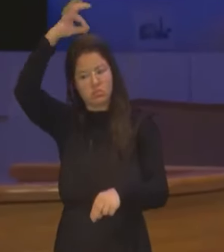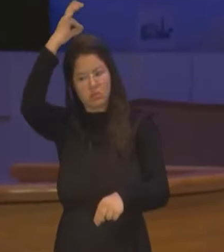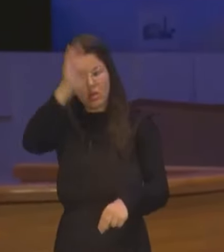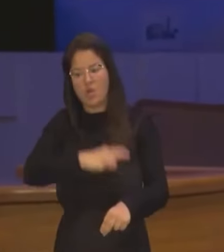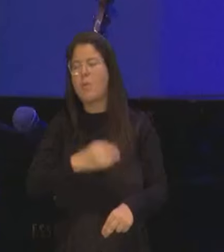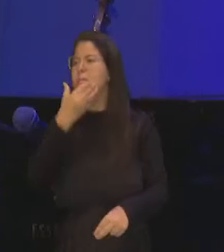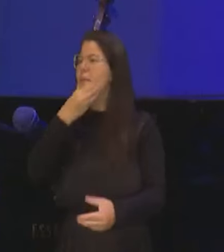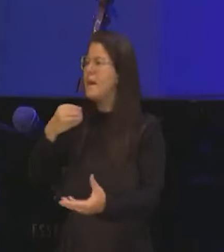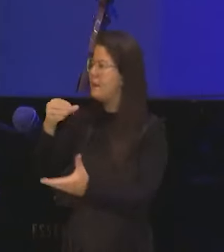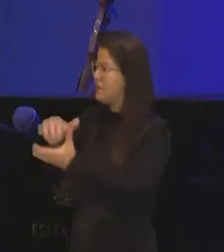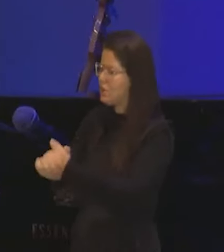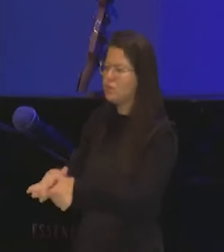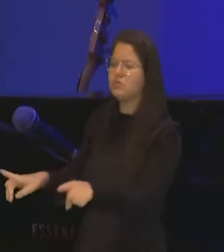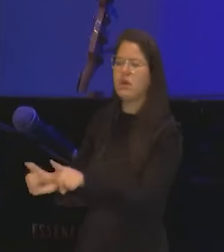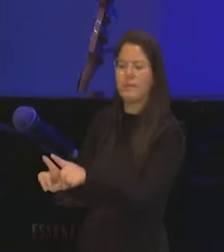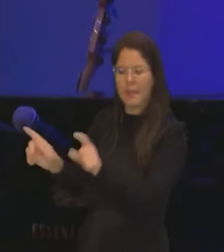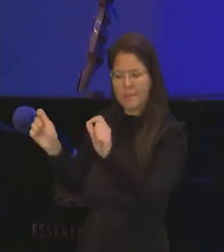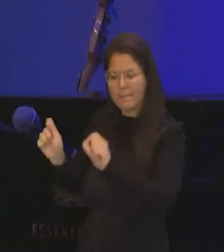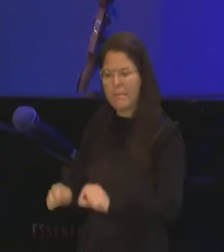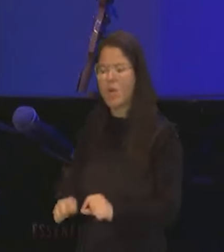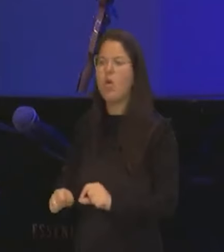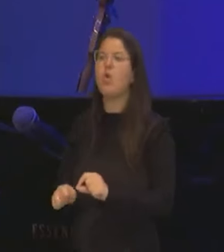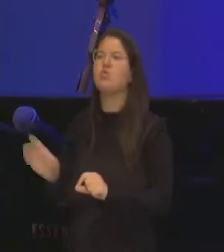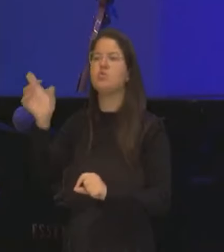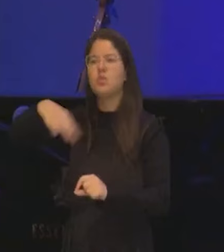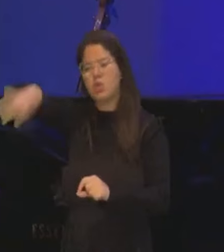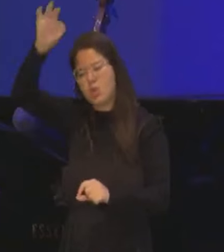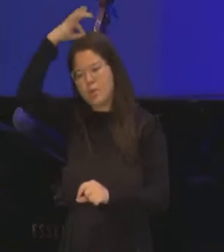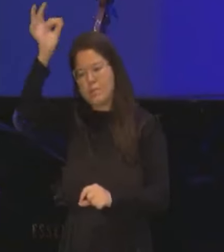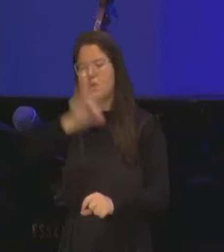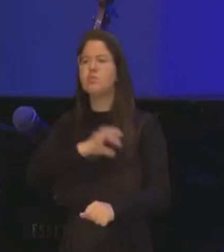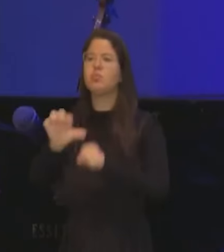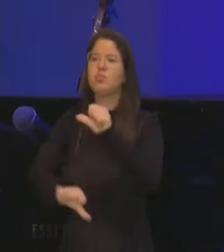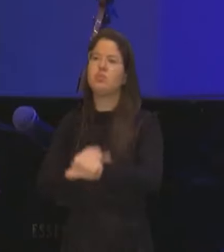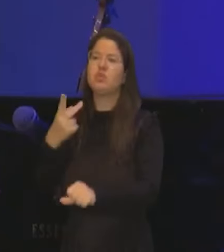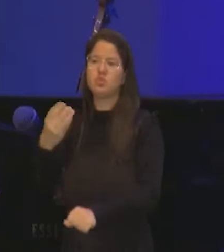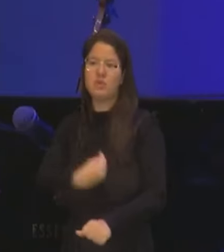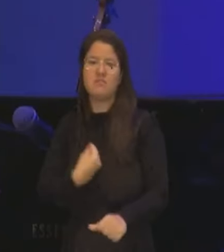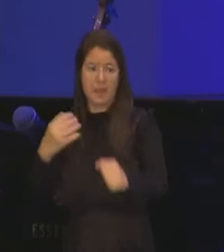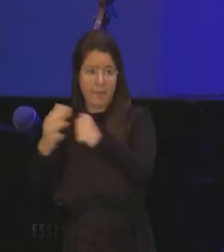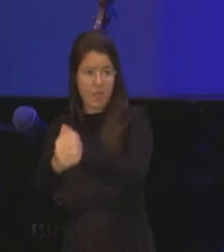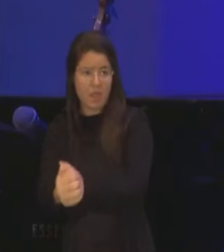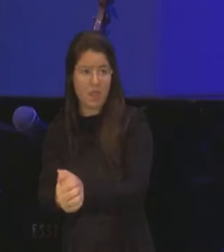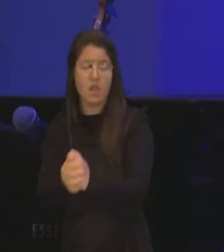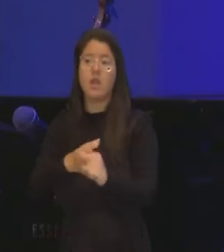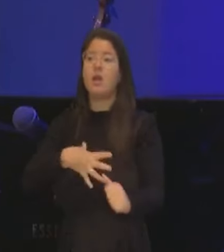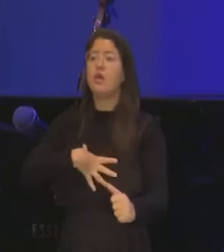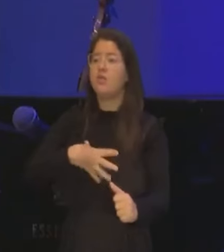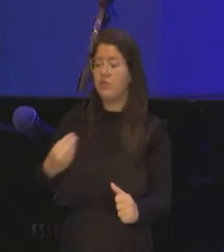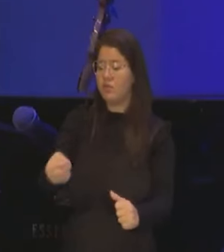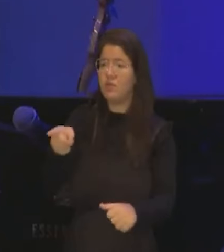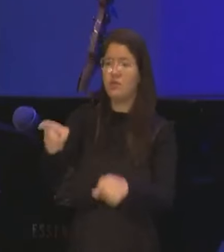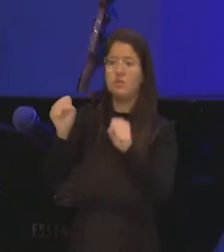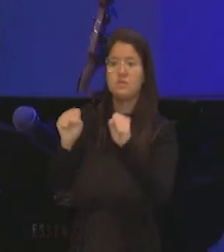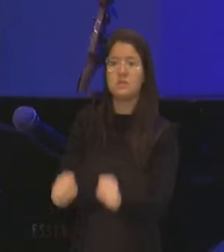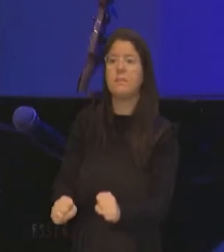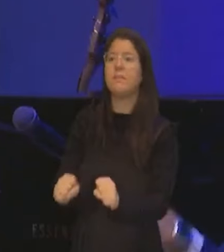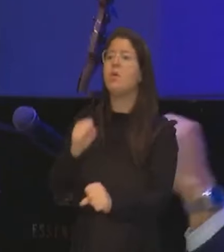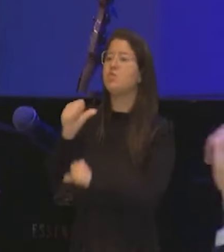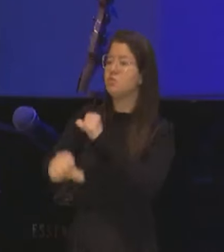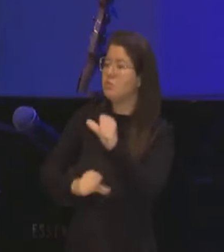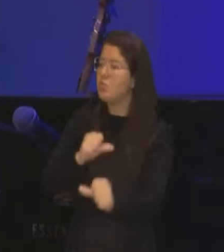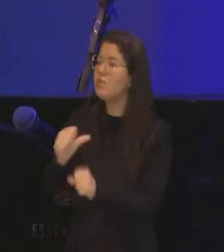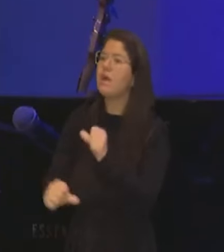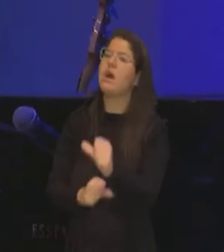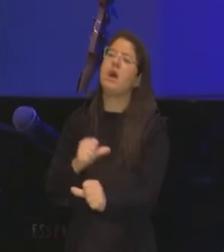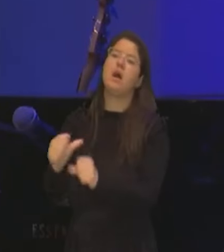Marido, você pode ser transformado pelo poder do Espírito Santo, amém? Filho, você pode ser transformado